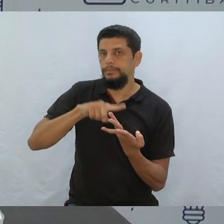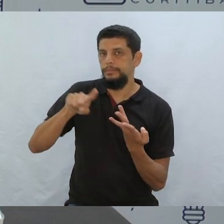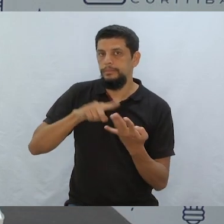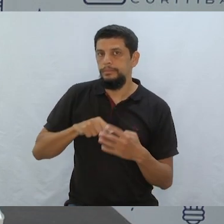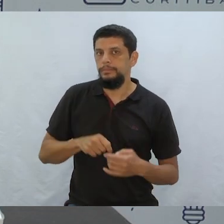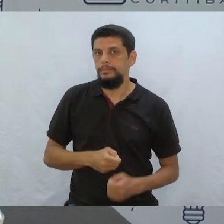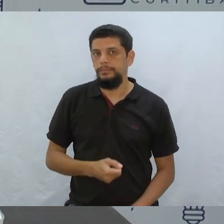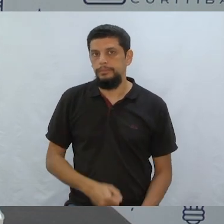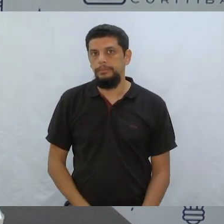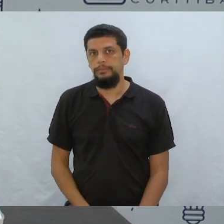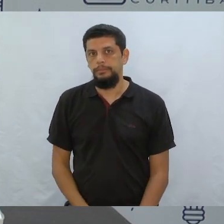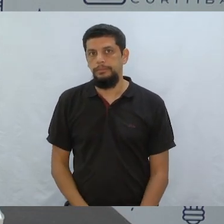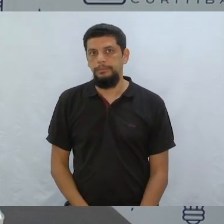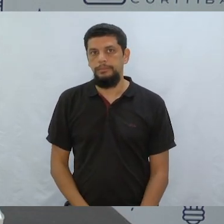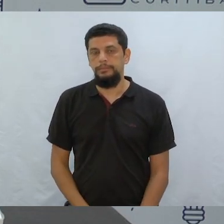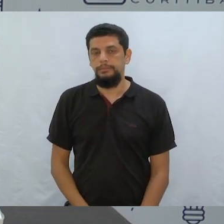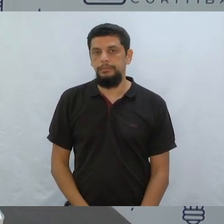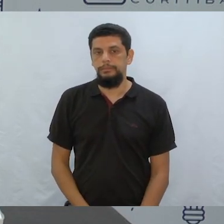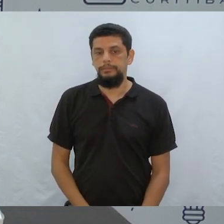quantos pedaços o Léo recebeu.